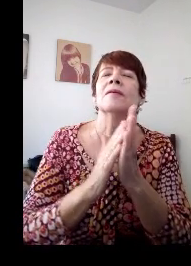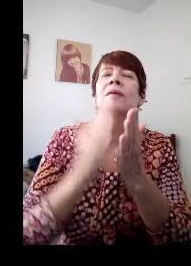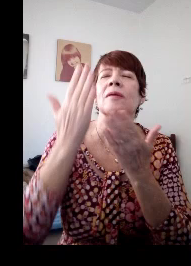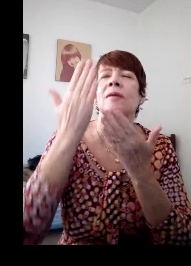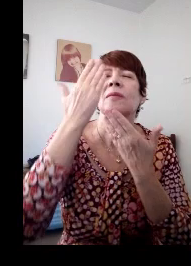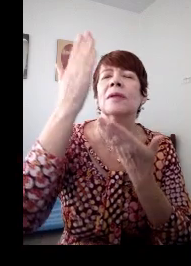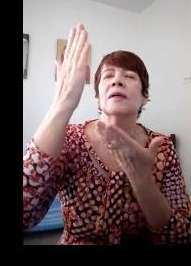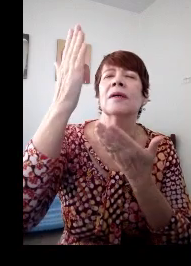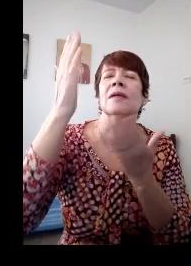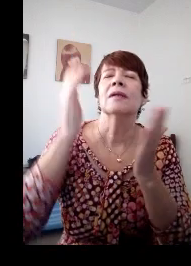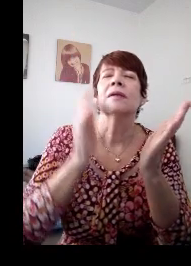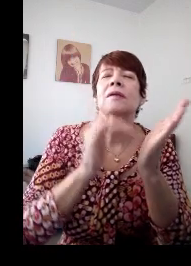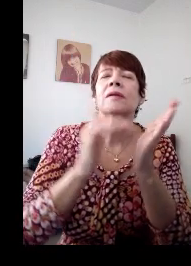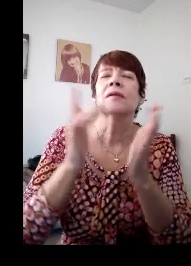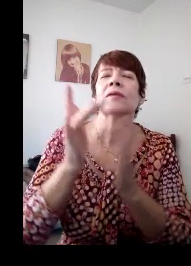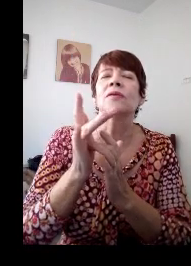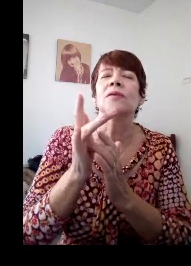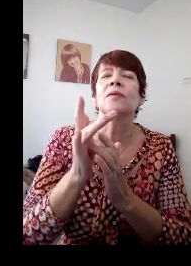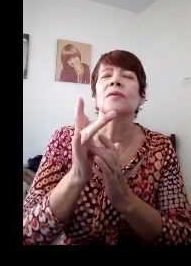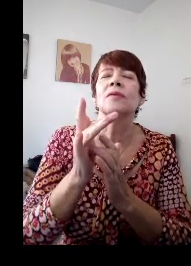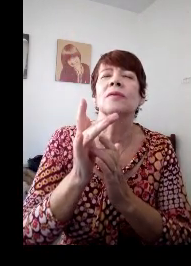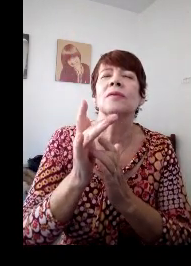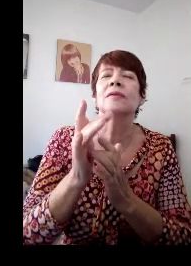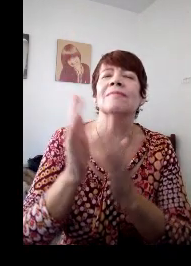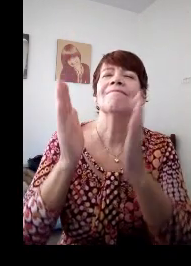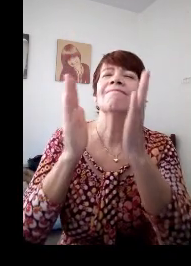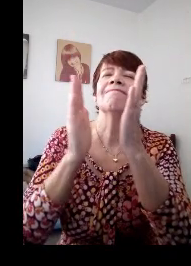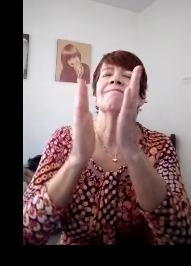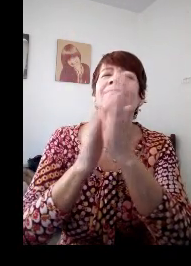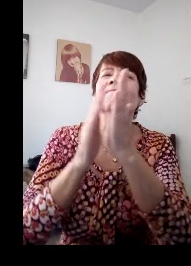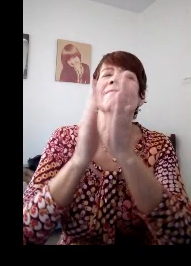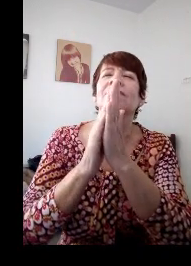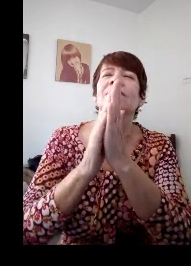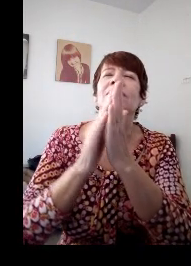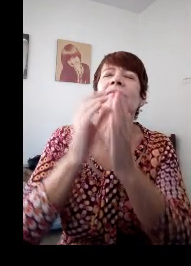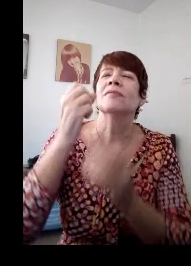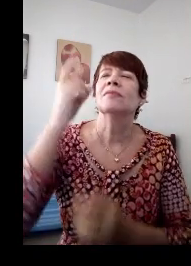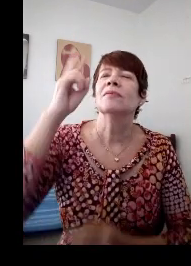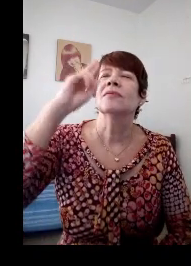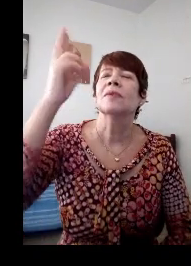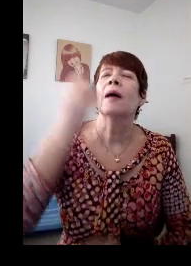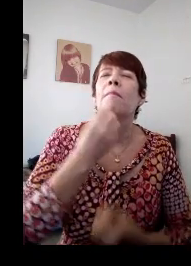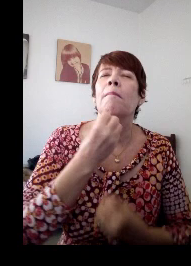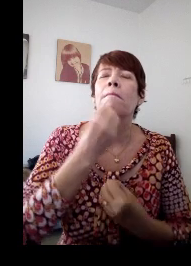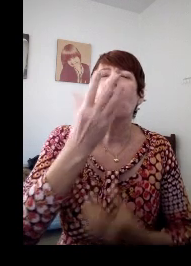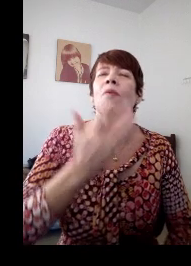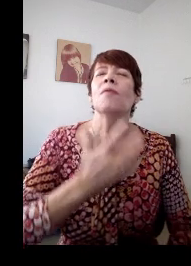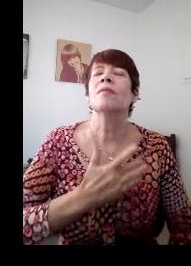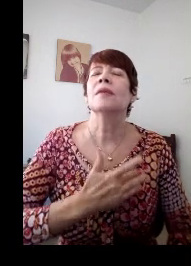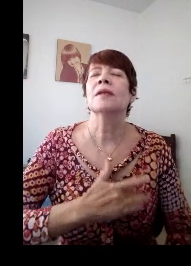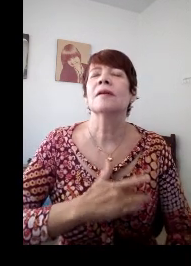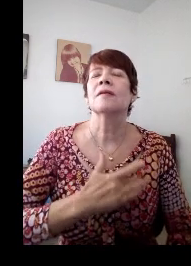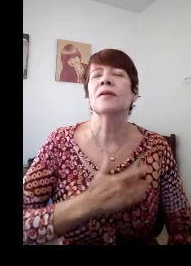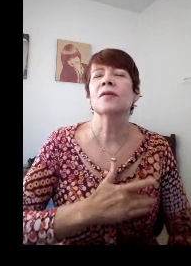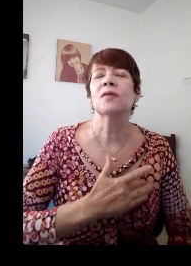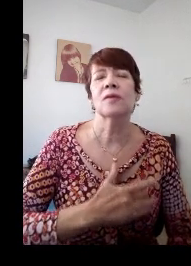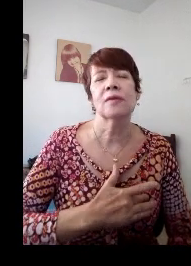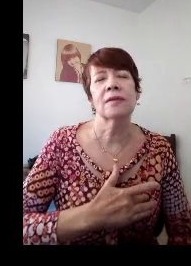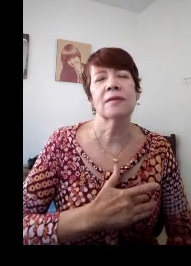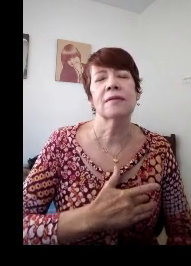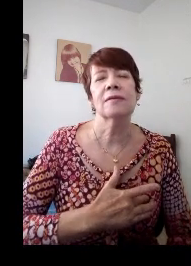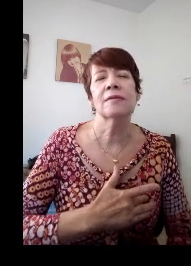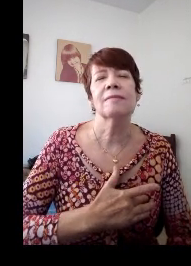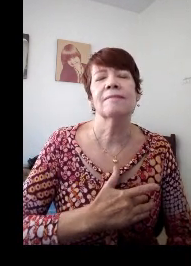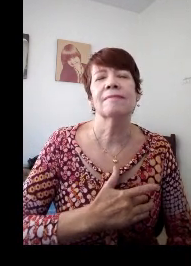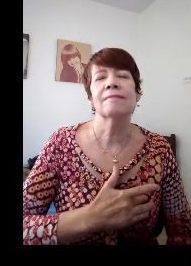louvar, obrigado, Senhor, engrandecer o nome do Senhor, porque o Senhor é bom, porque o Senhor é